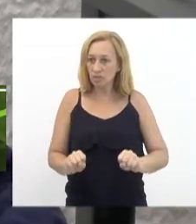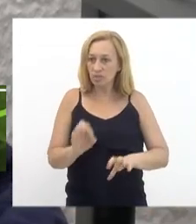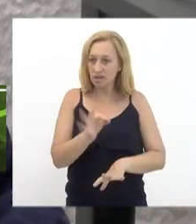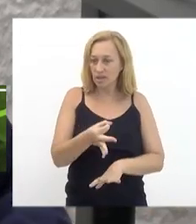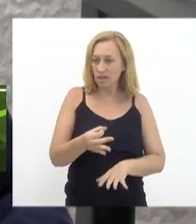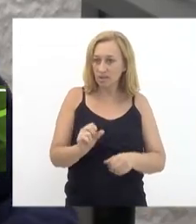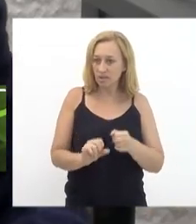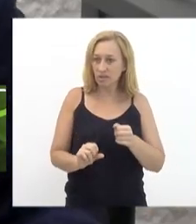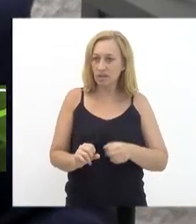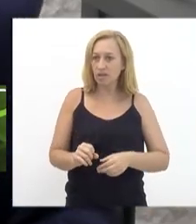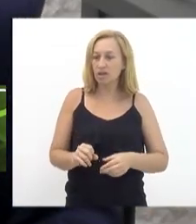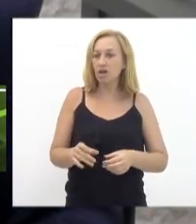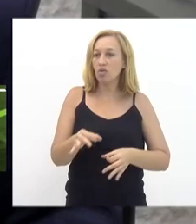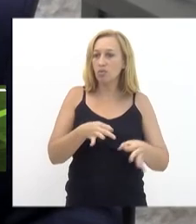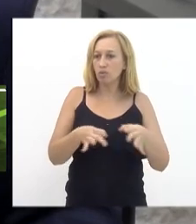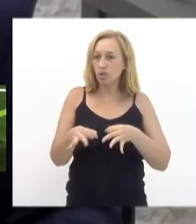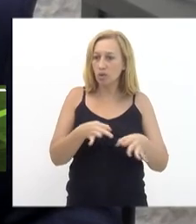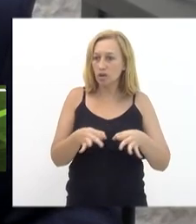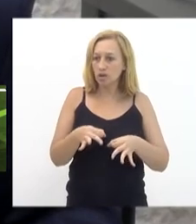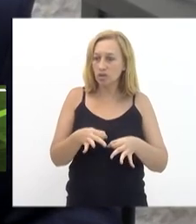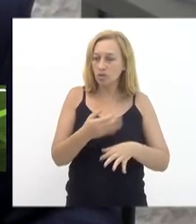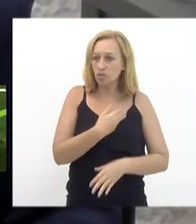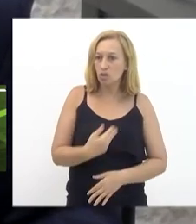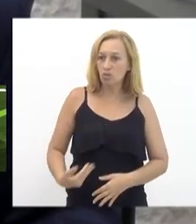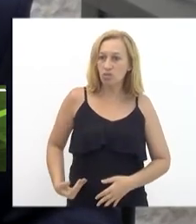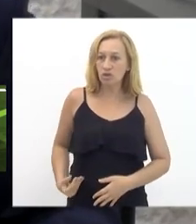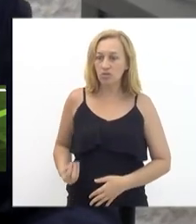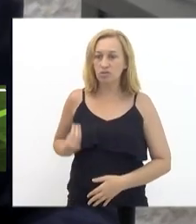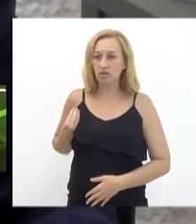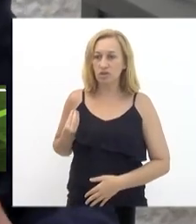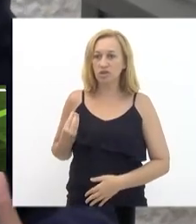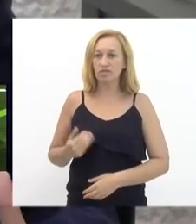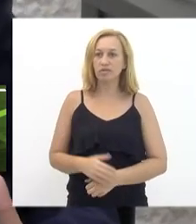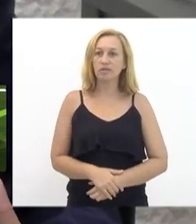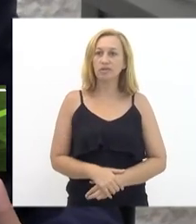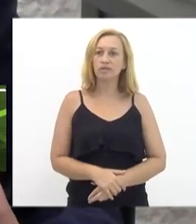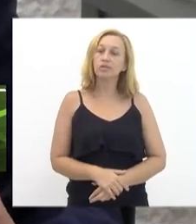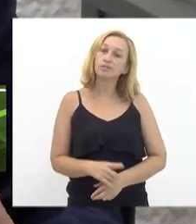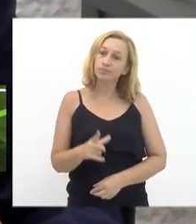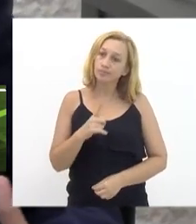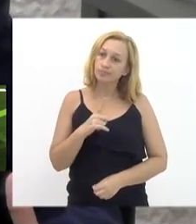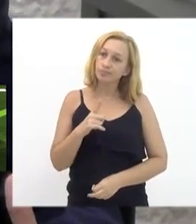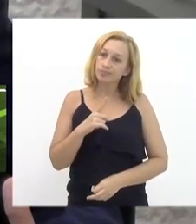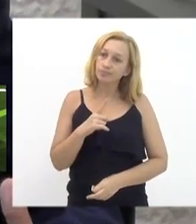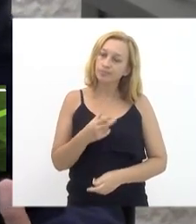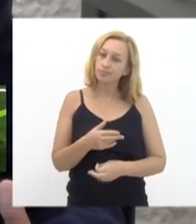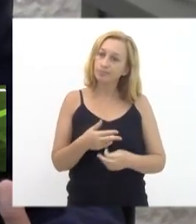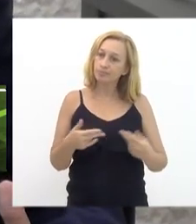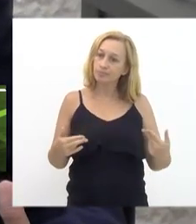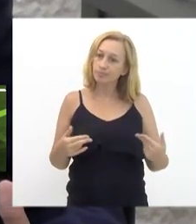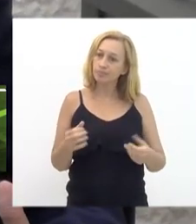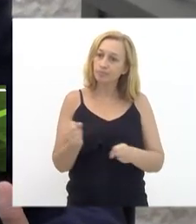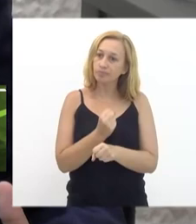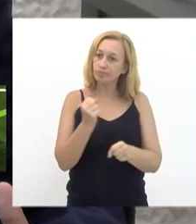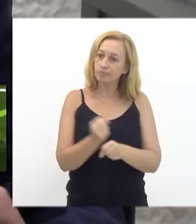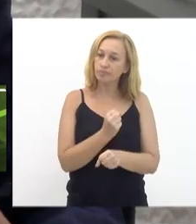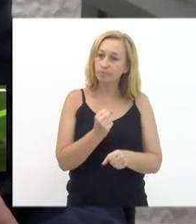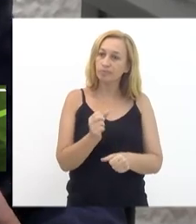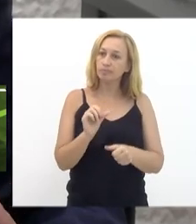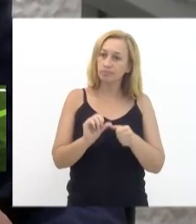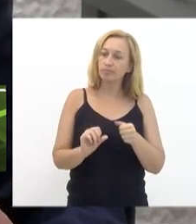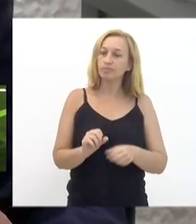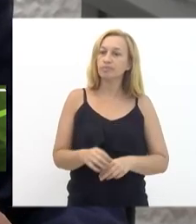Então esse é o programa governo presente e com isso a gente tem várias obras sendo feitas